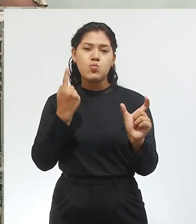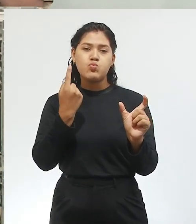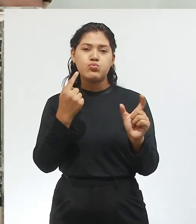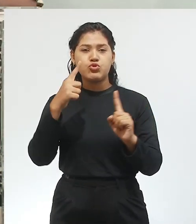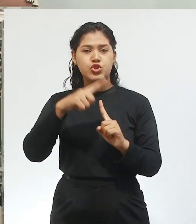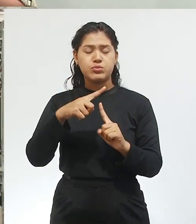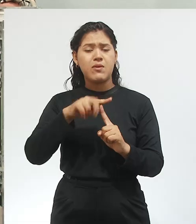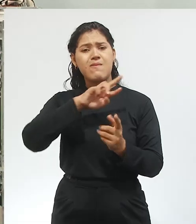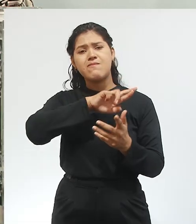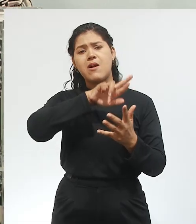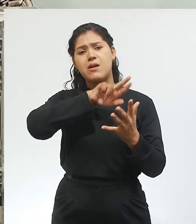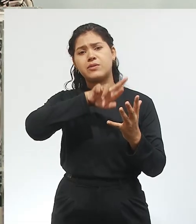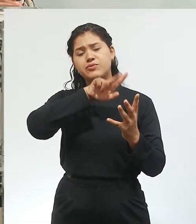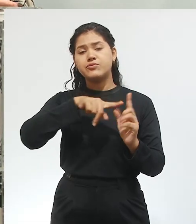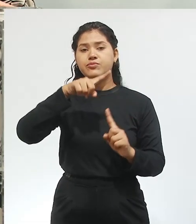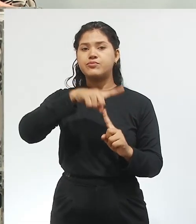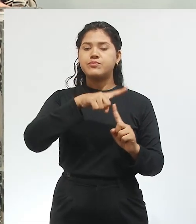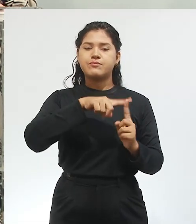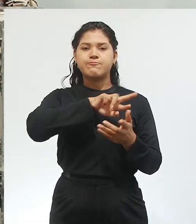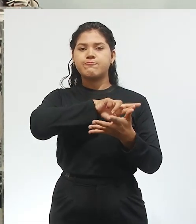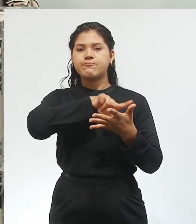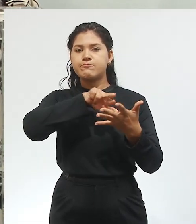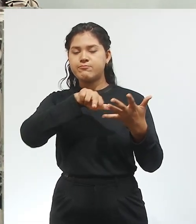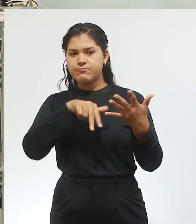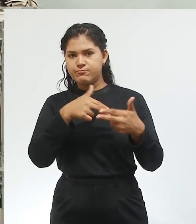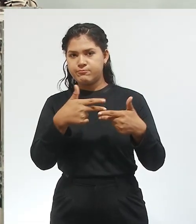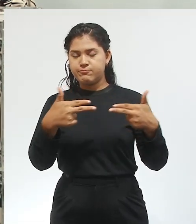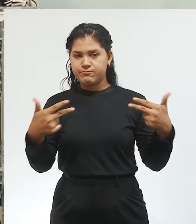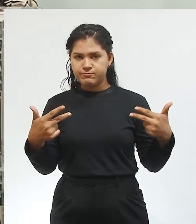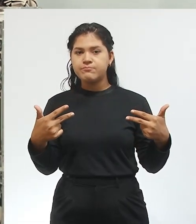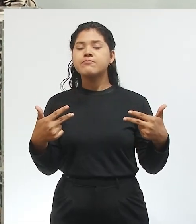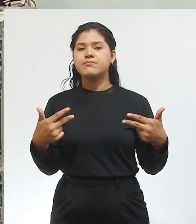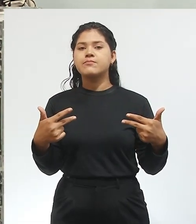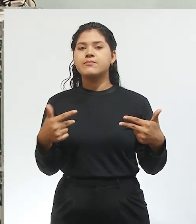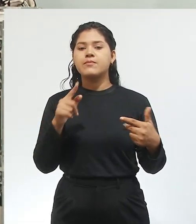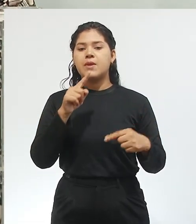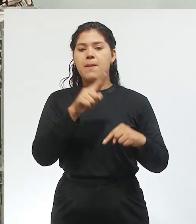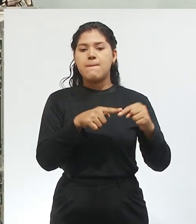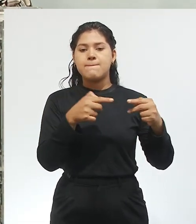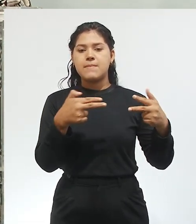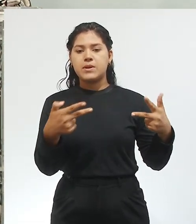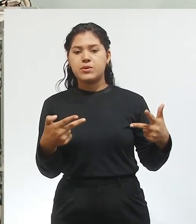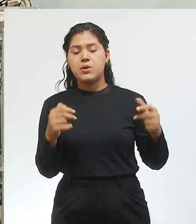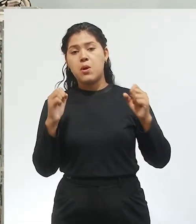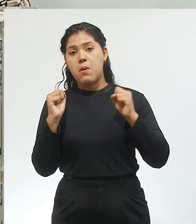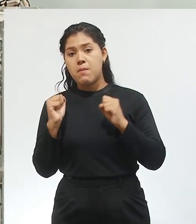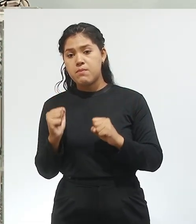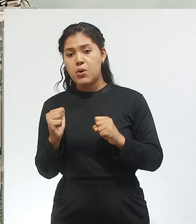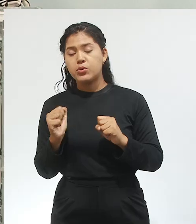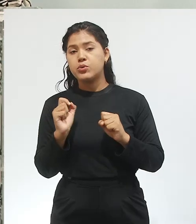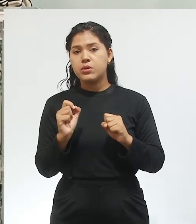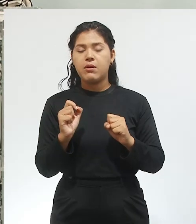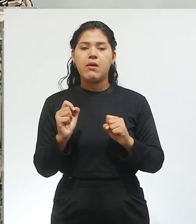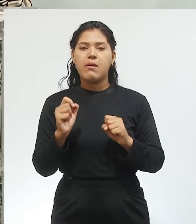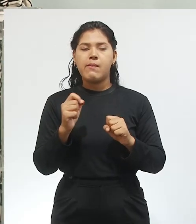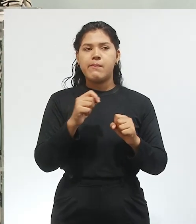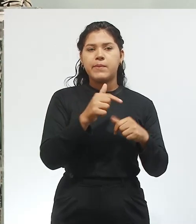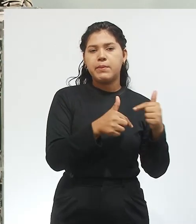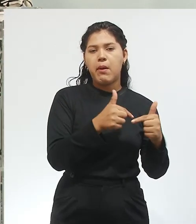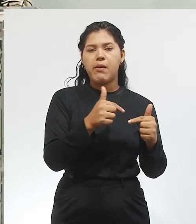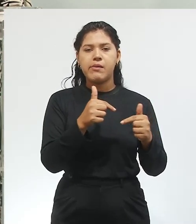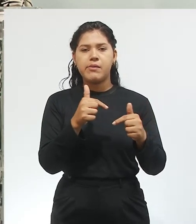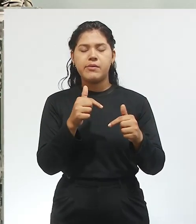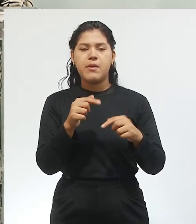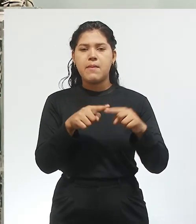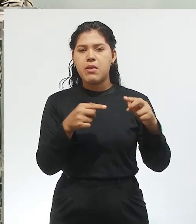não necessariamente ele está se referindo apenas ao produto, ele está se referindo ao objeto daquele plano, que pode ser qualquer uma dessas coisas que eu